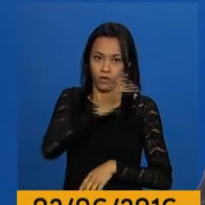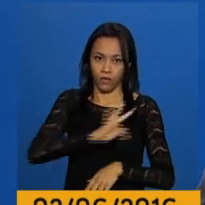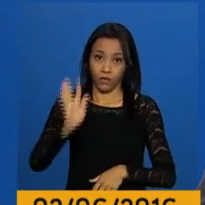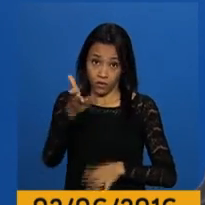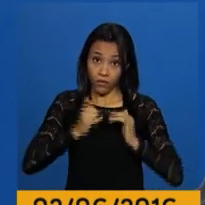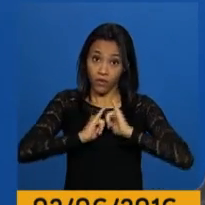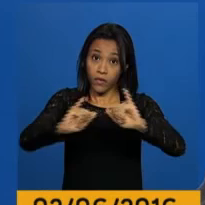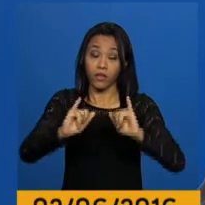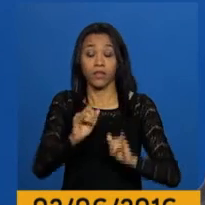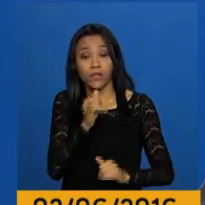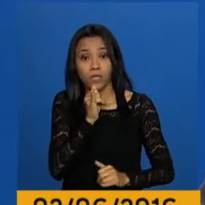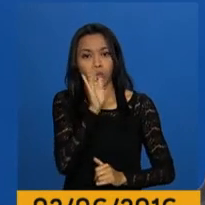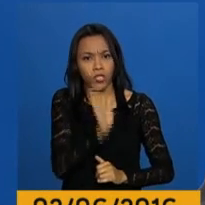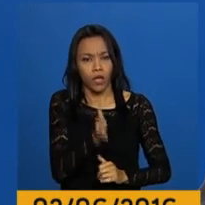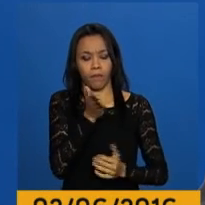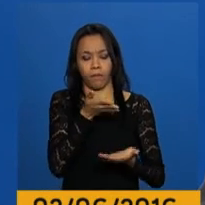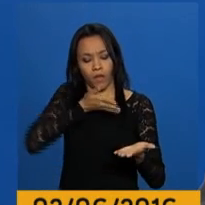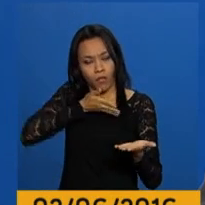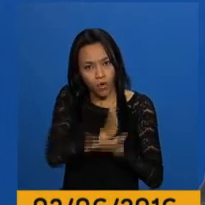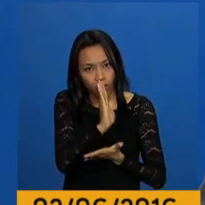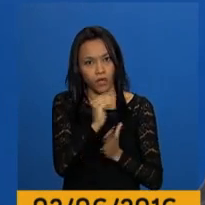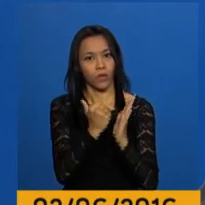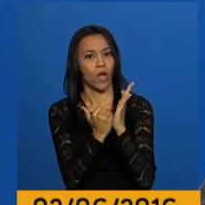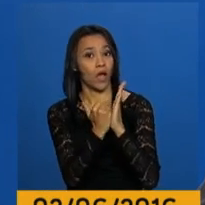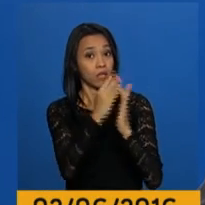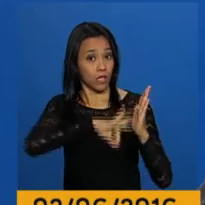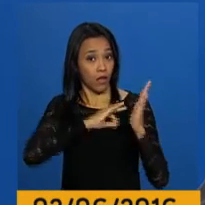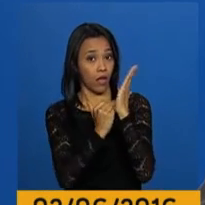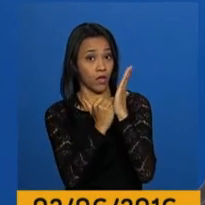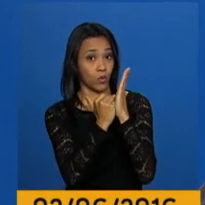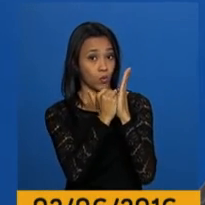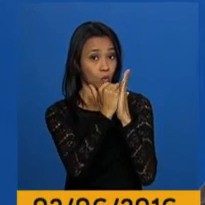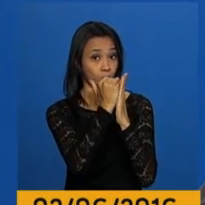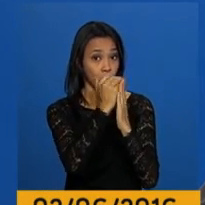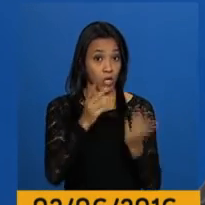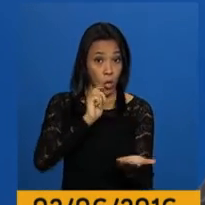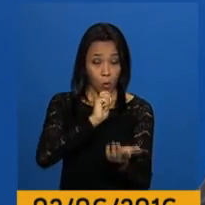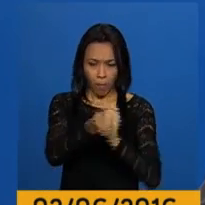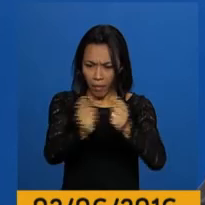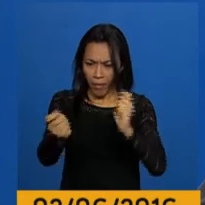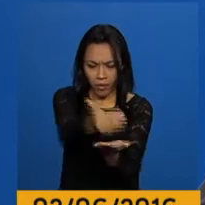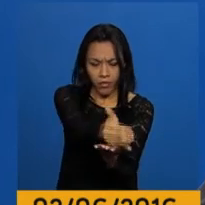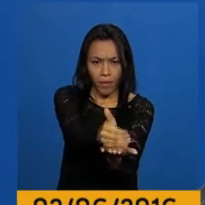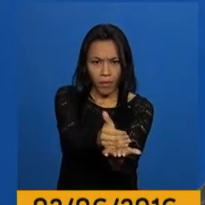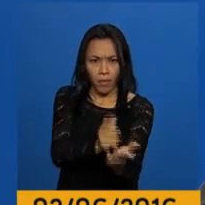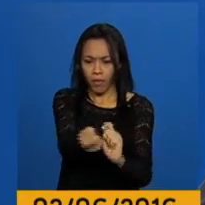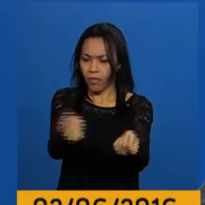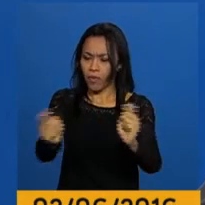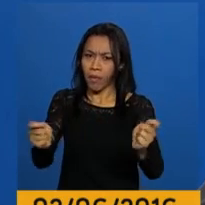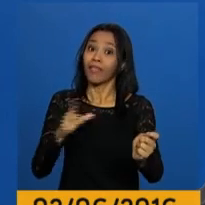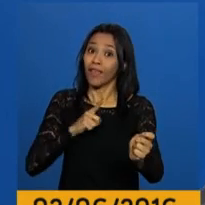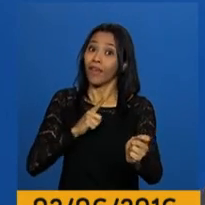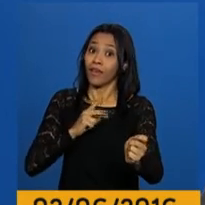seja, tendo sido aprovados esses reajustes, o crescimento da folha se dará dentro daquele limite